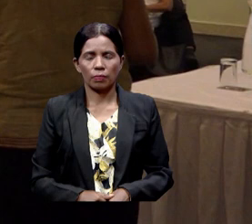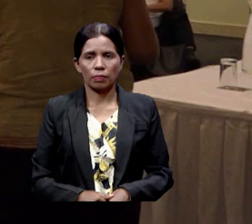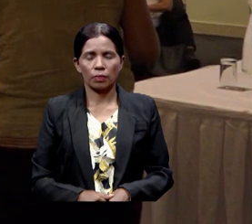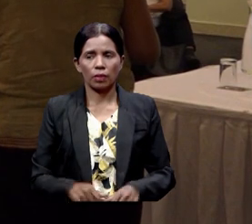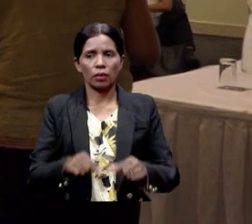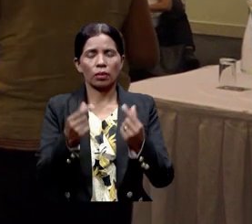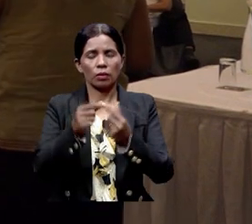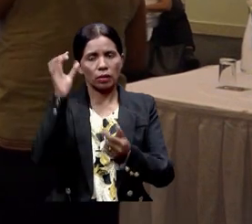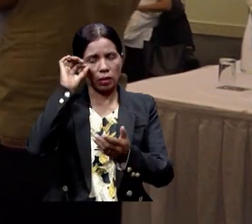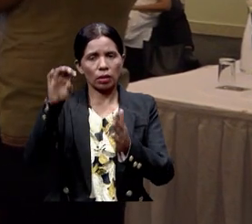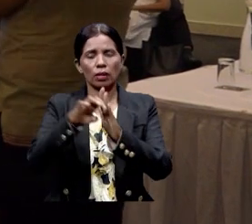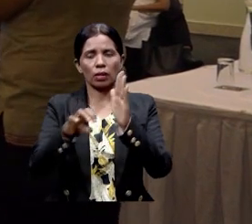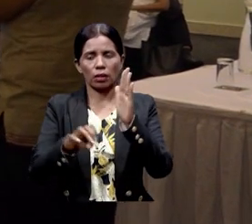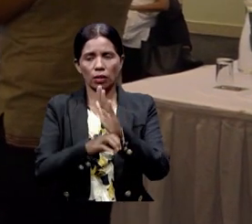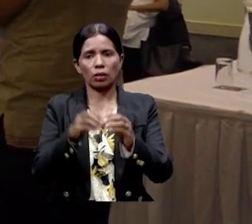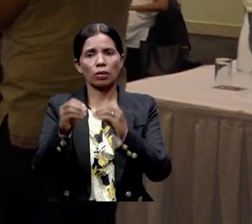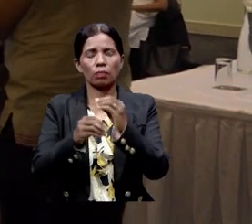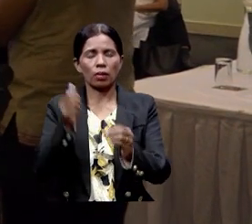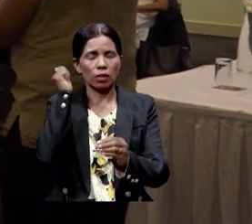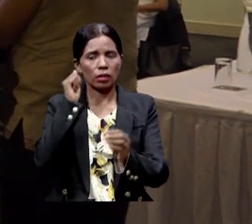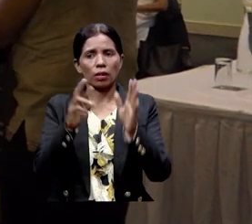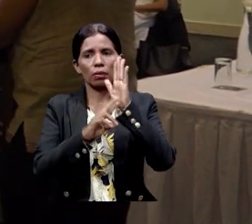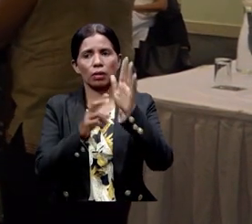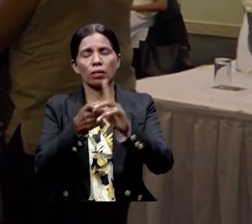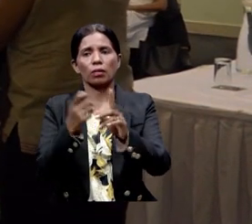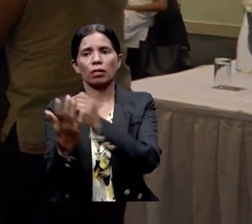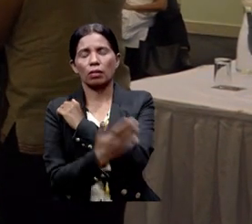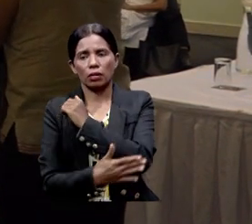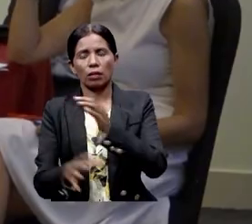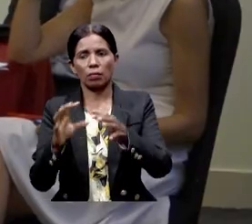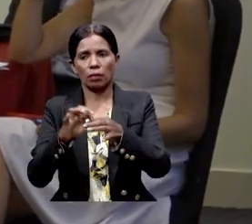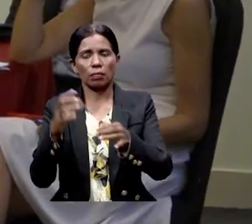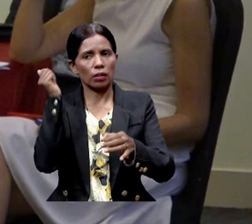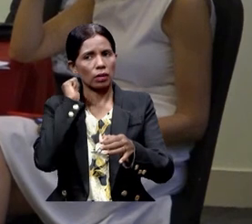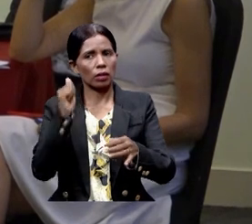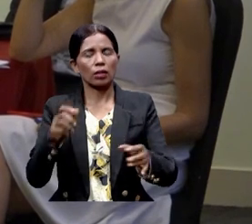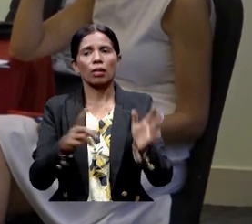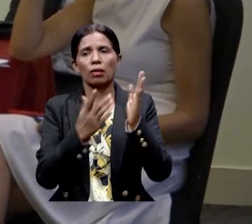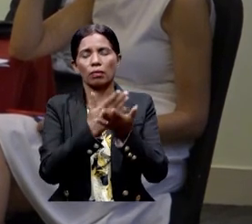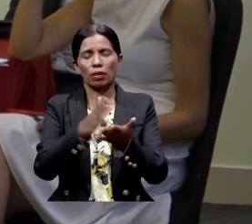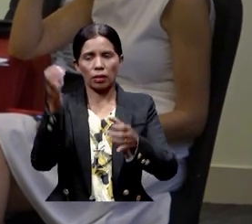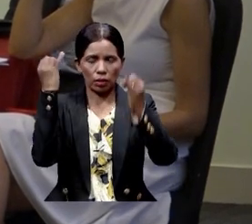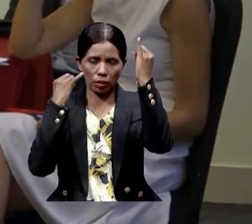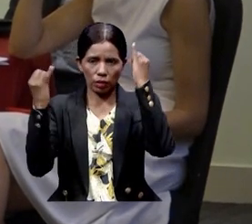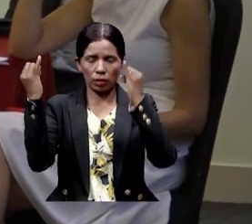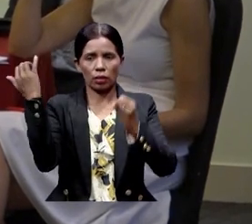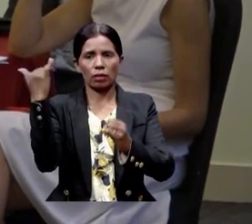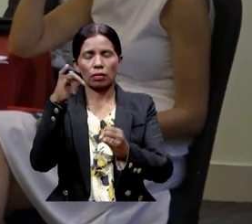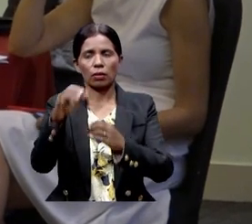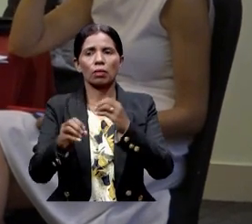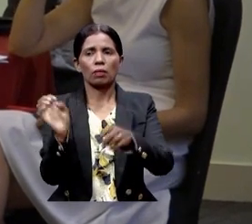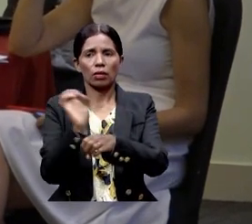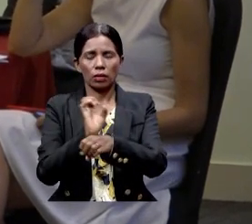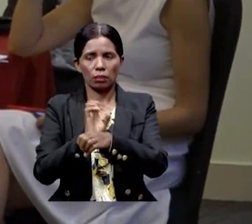Equipa secretariado assunto ASEAN, no representante Rusinação, membro ASEAN, partilha Sira em conhecimento com a área econômica